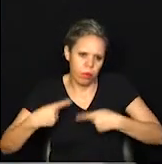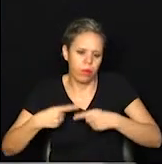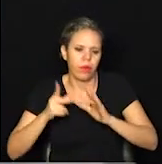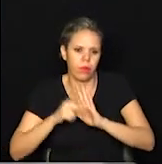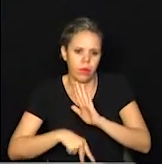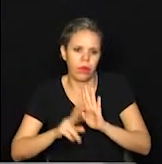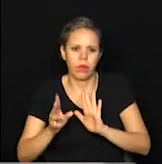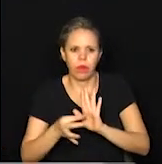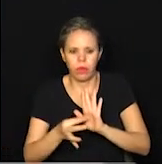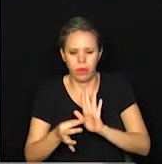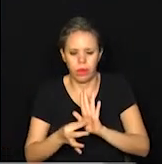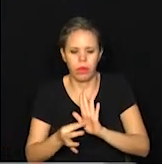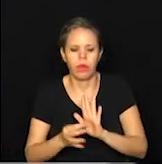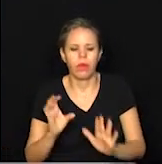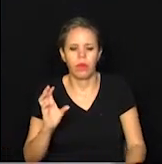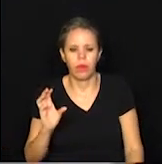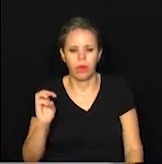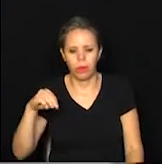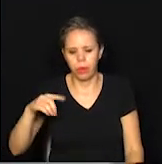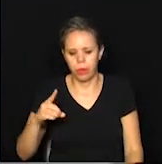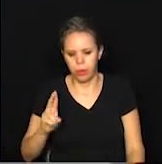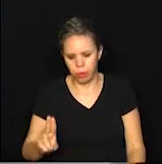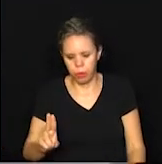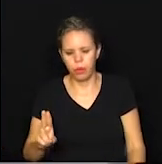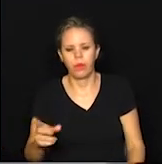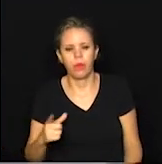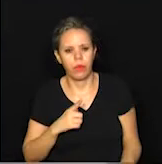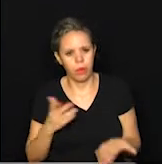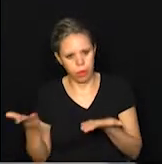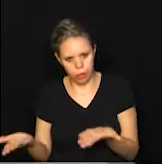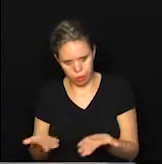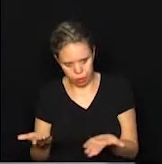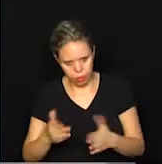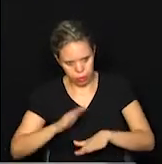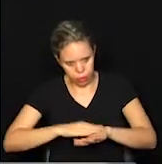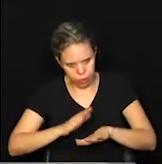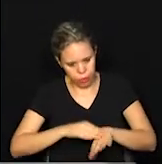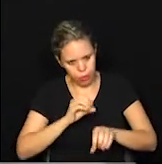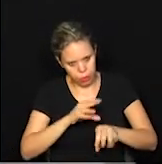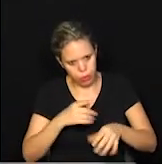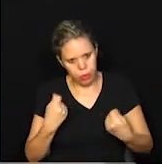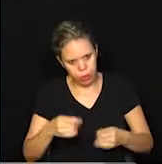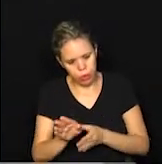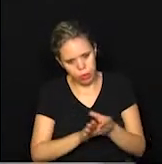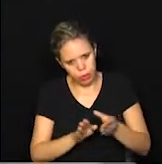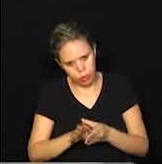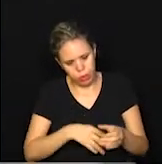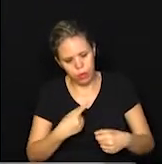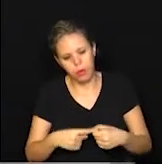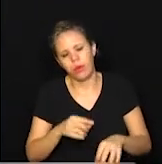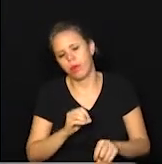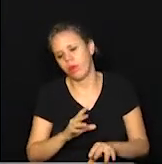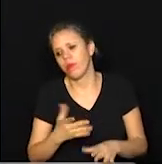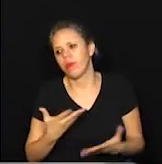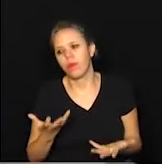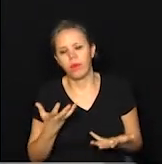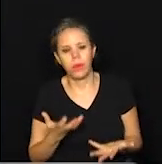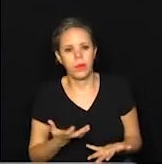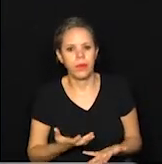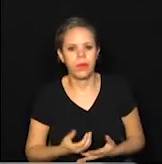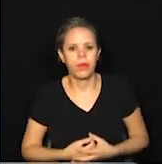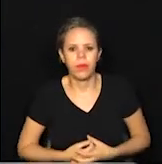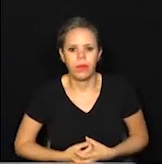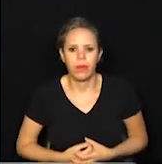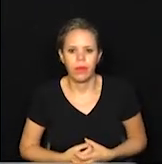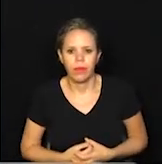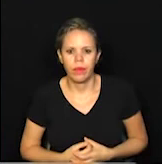sempre do CMDU. E no caso aqui tem que ter o parecer do Conselho Municipal de Educação. Então, eu queria que aqui